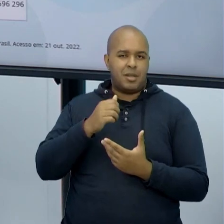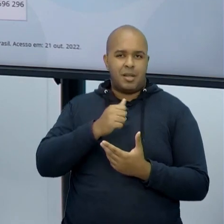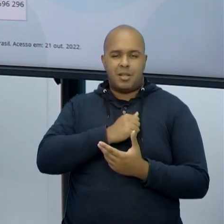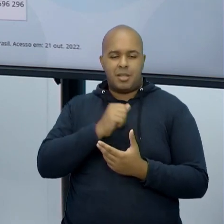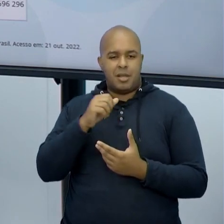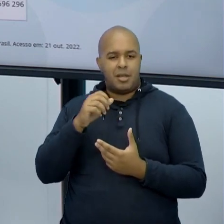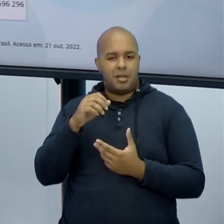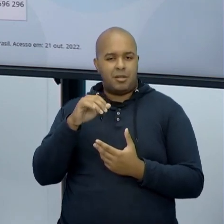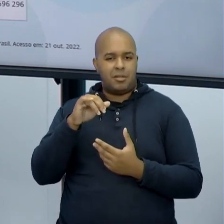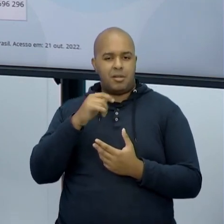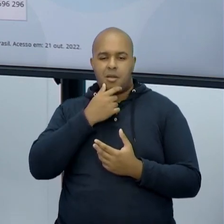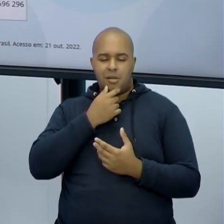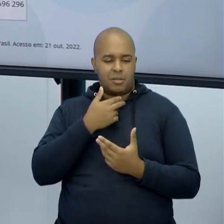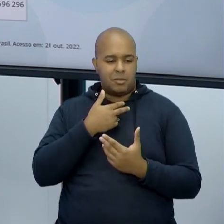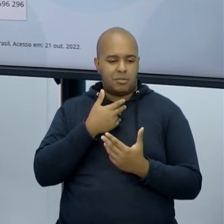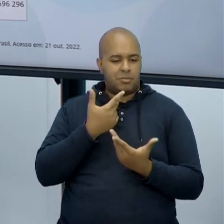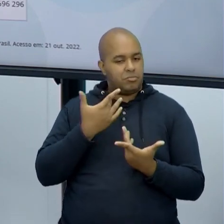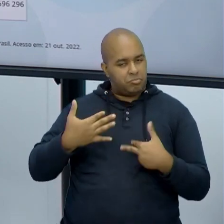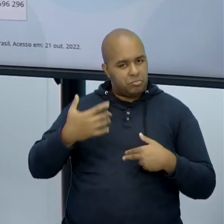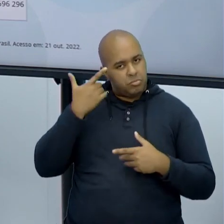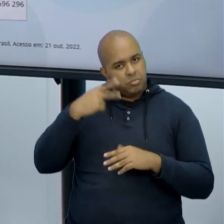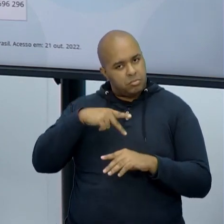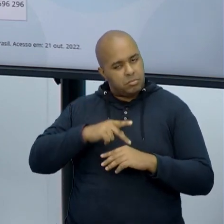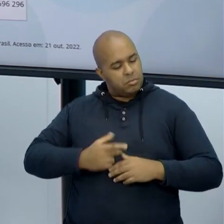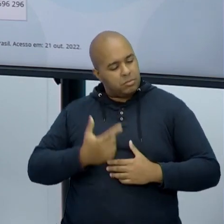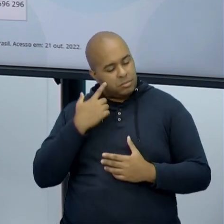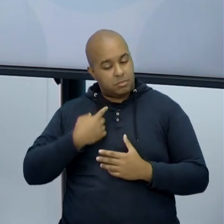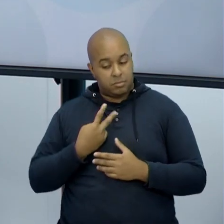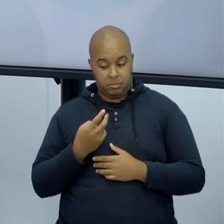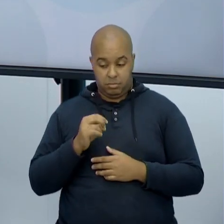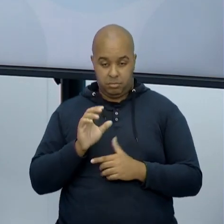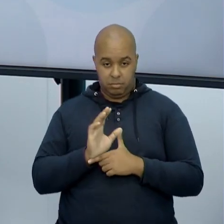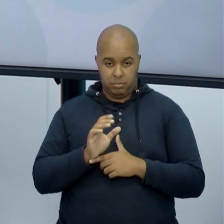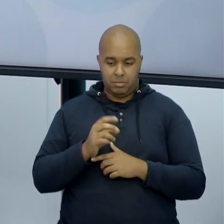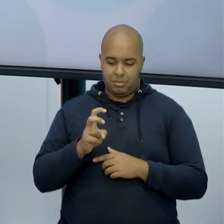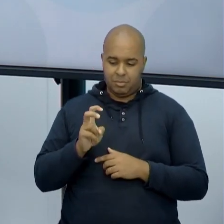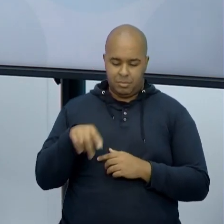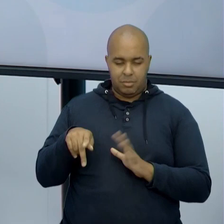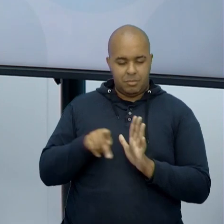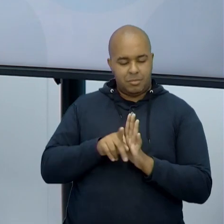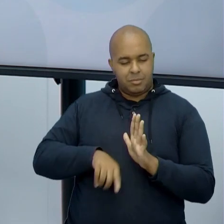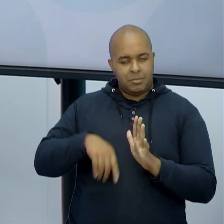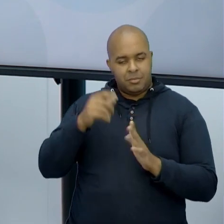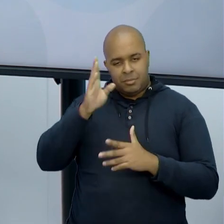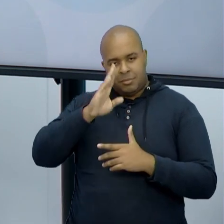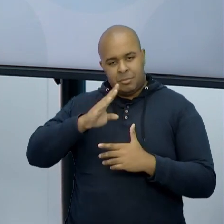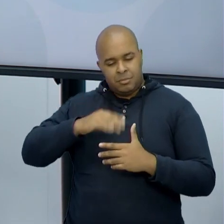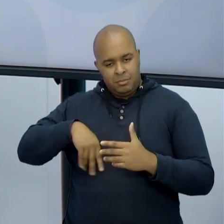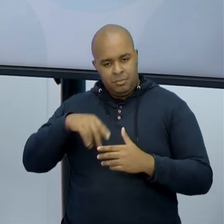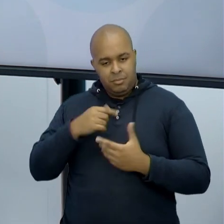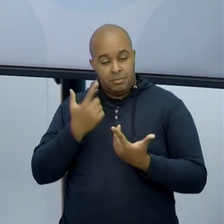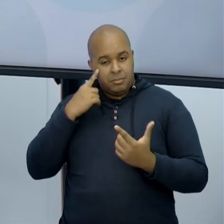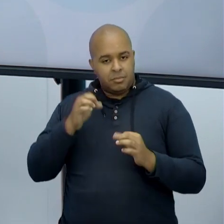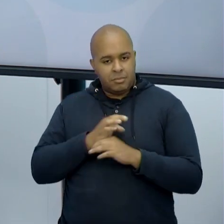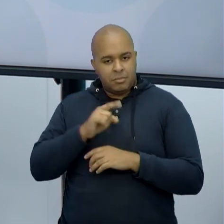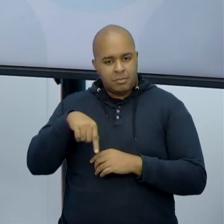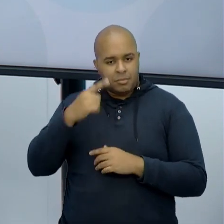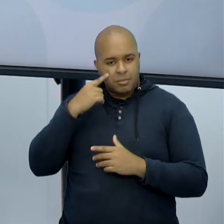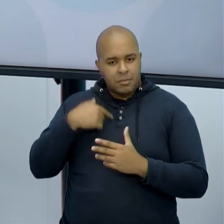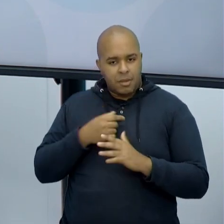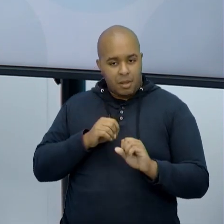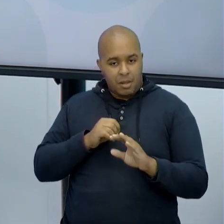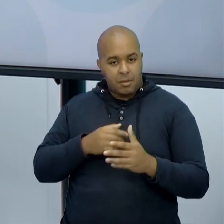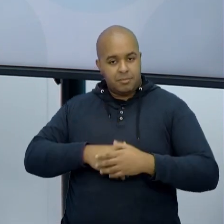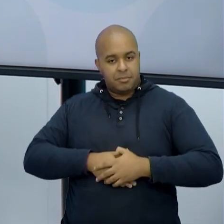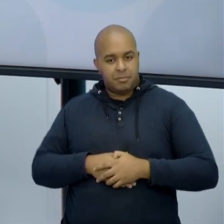né, tem isso, mas assim, Hollywood. Então, olha só, dos 20 filmes, 5 nacionais. Então, terminando essa